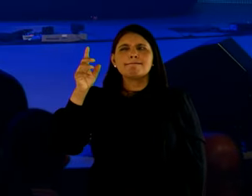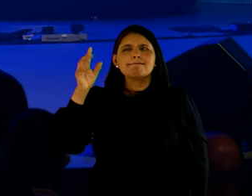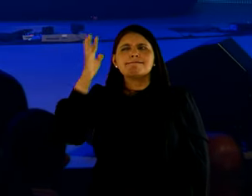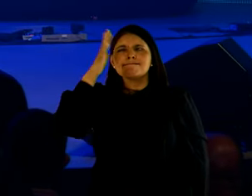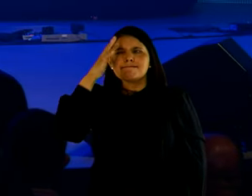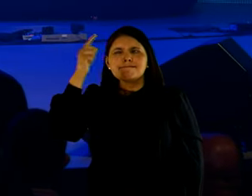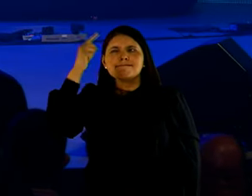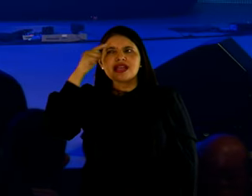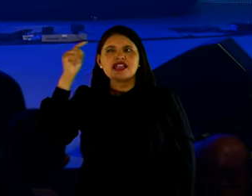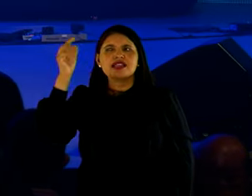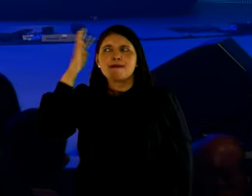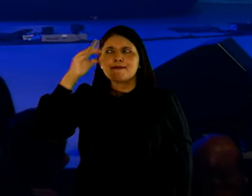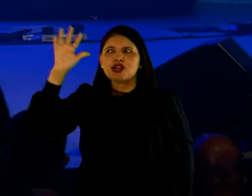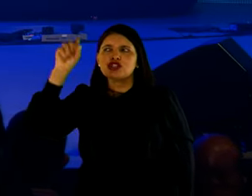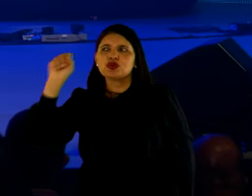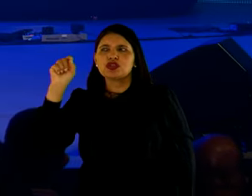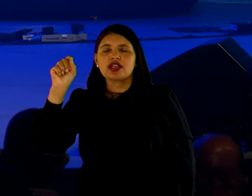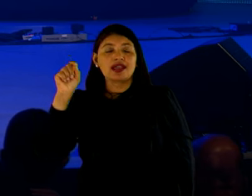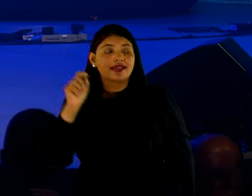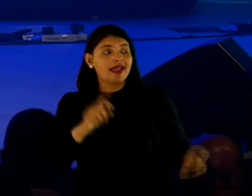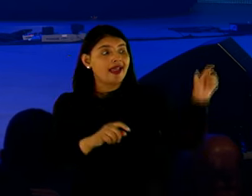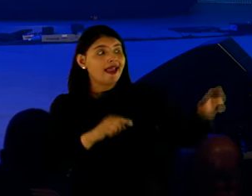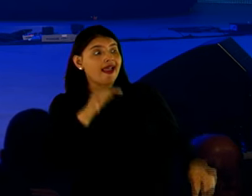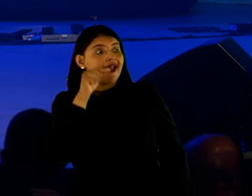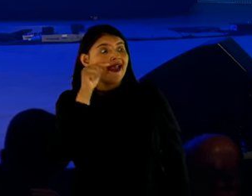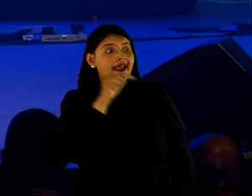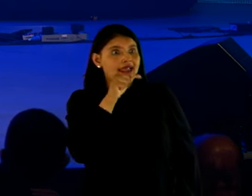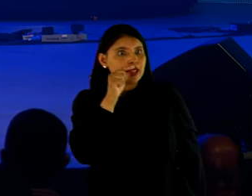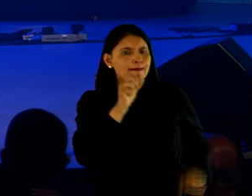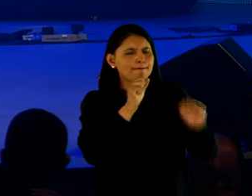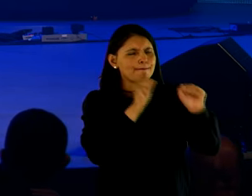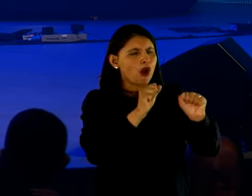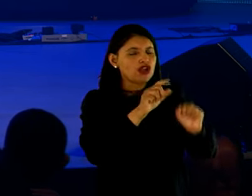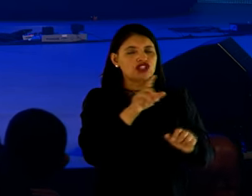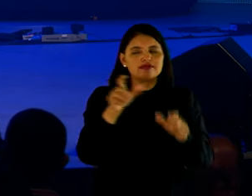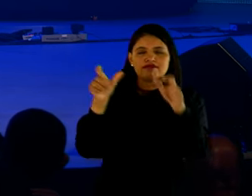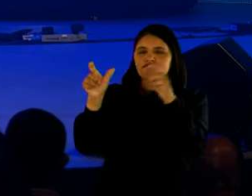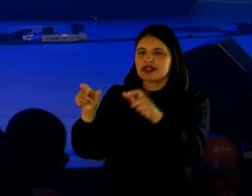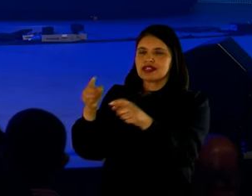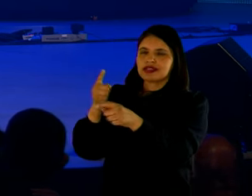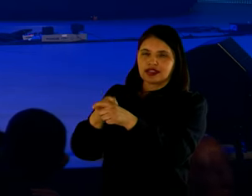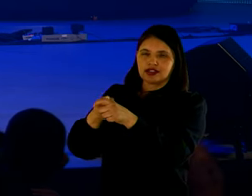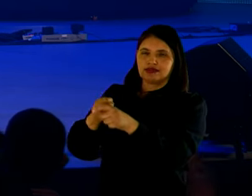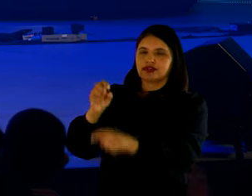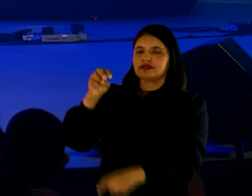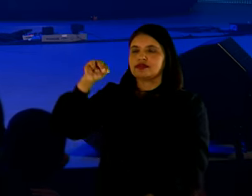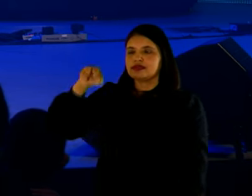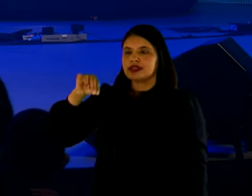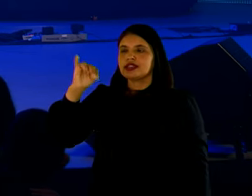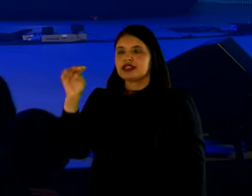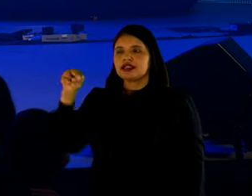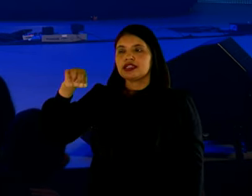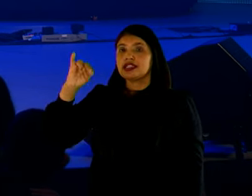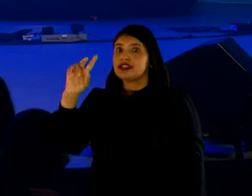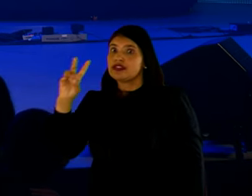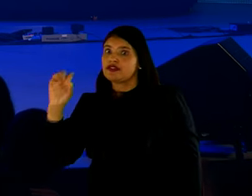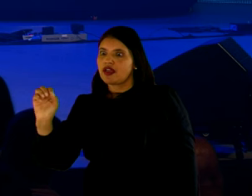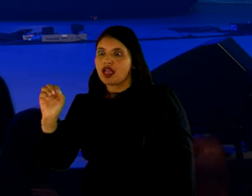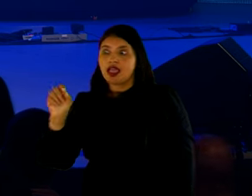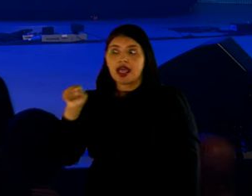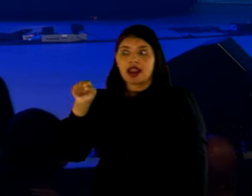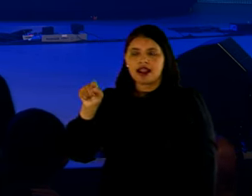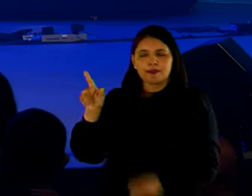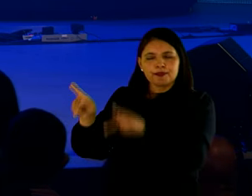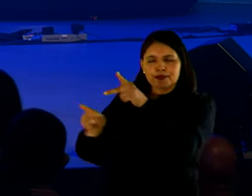Jonas. Como eu e você, nós temos um trabalho específico dado por Jesus.